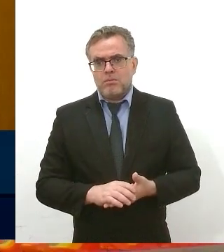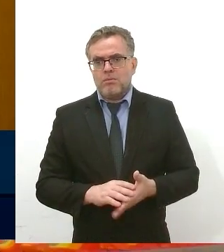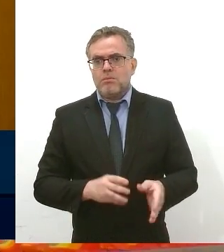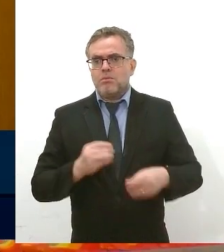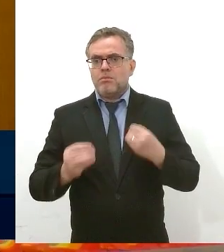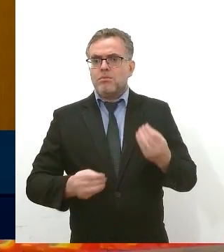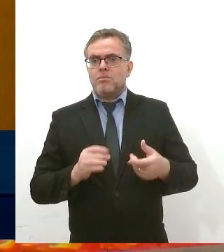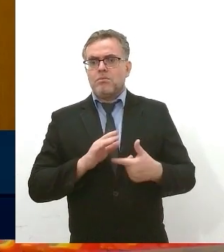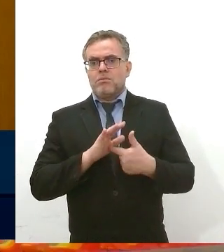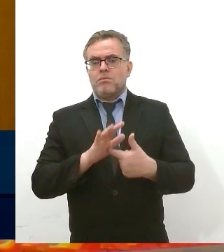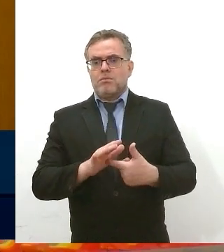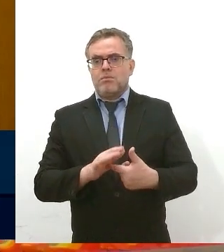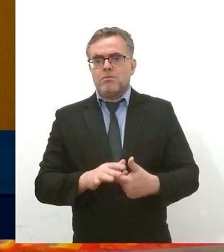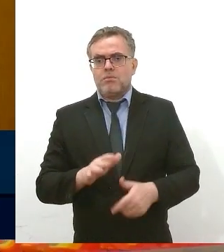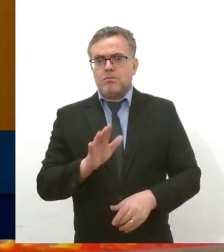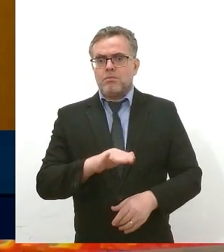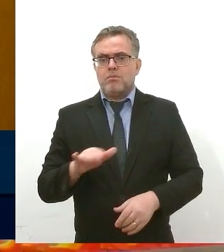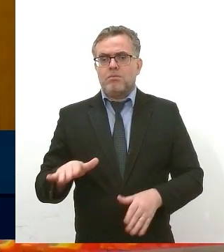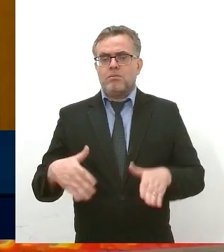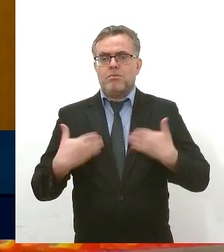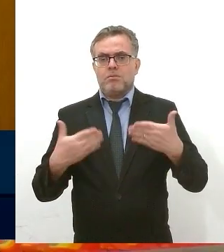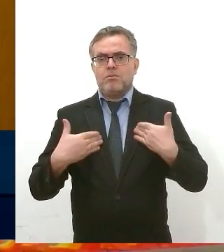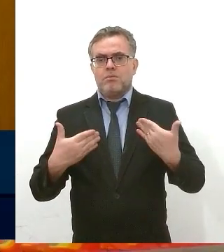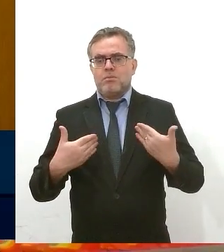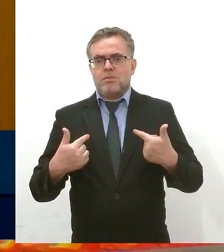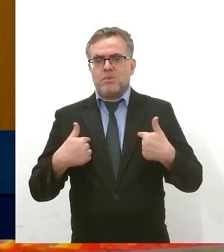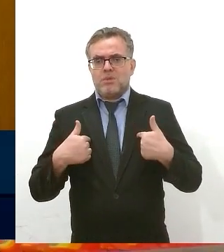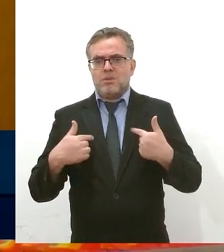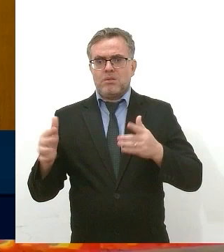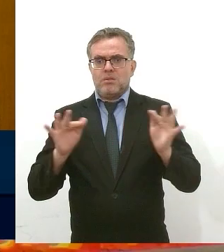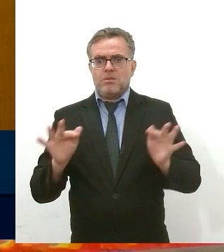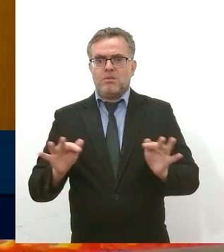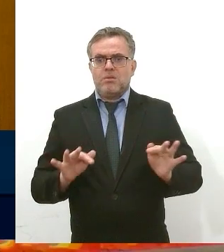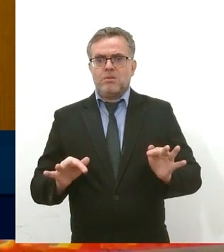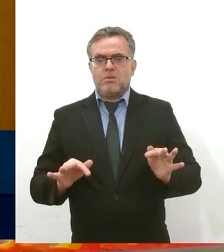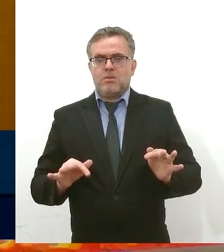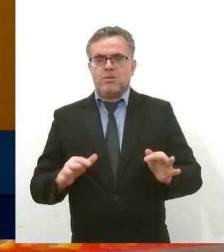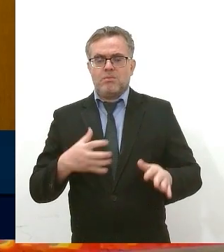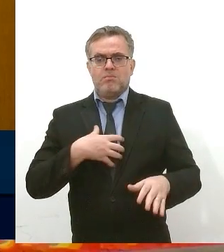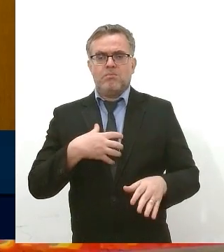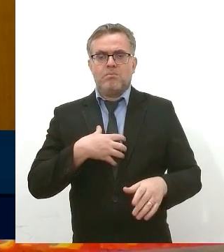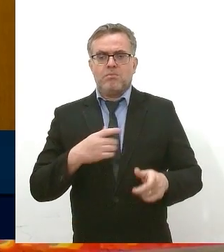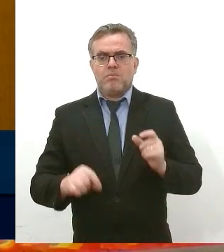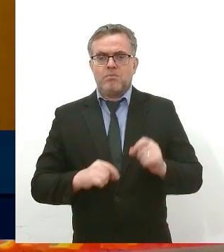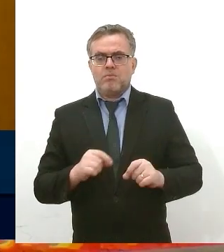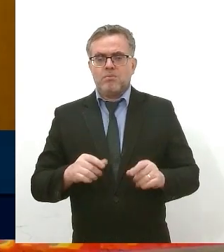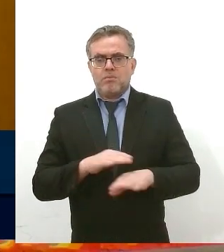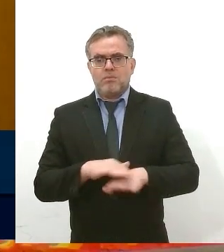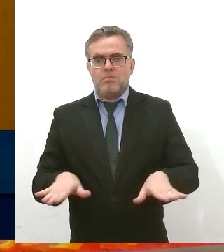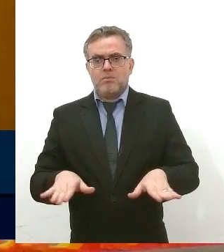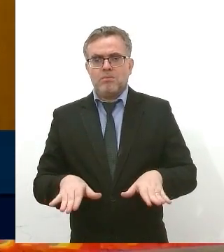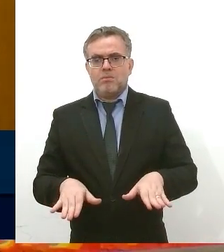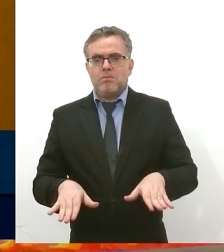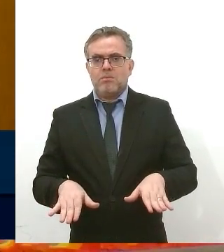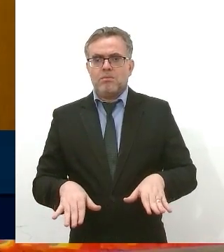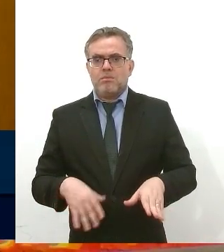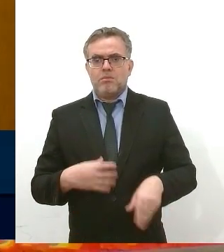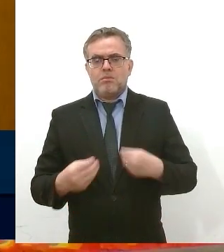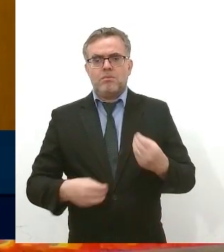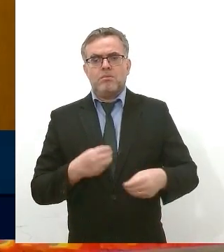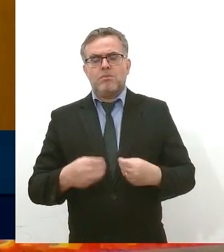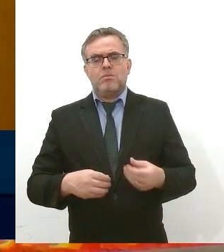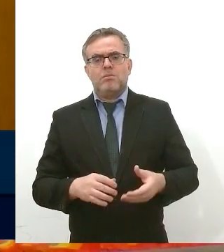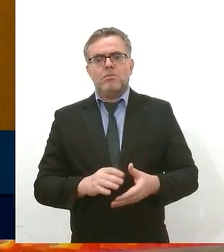alegre, feliz, espontânea, eu deixei de rir, fui muito introspectiva, até pensei